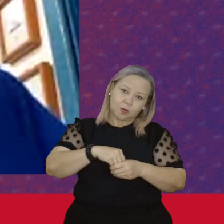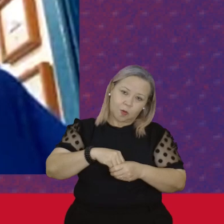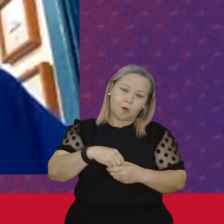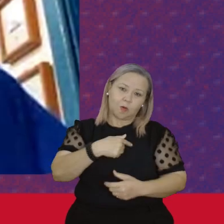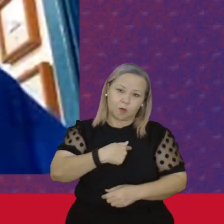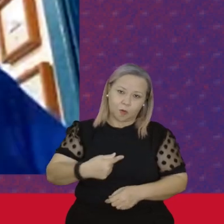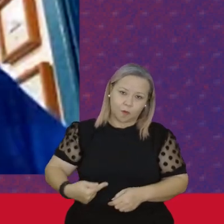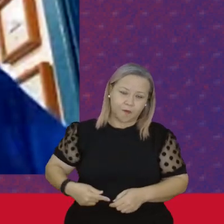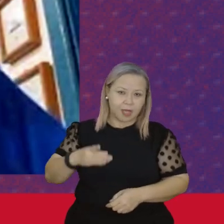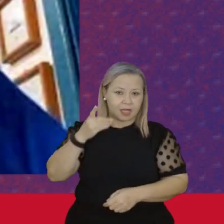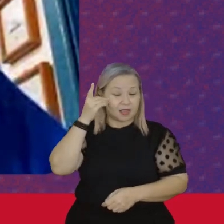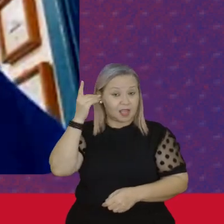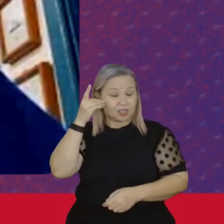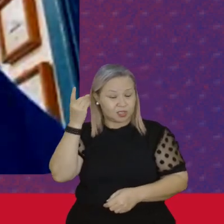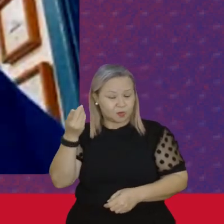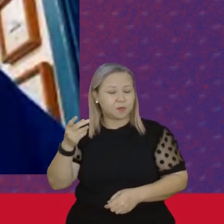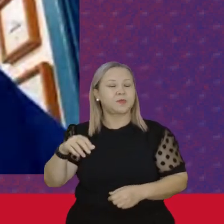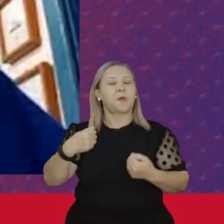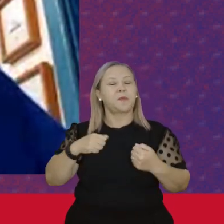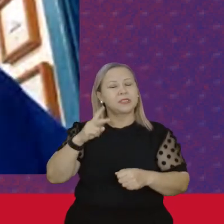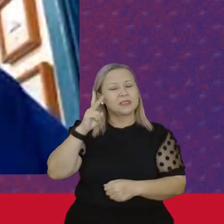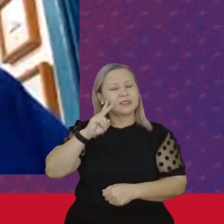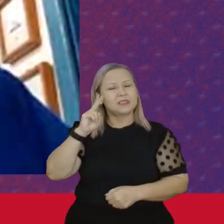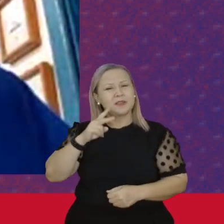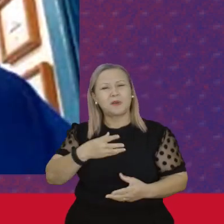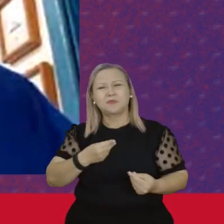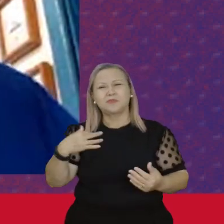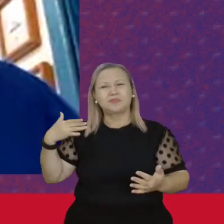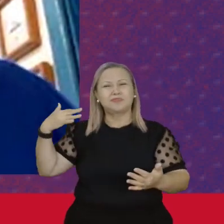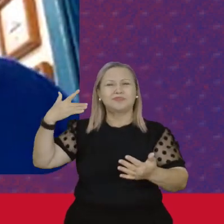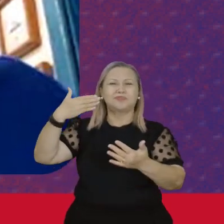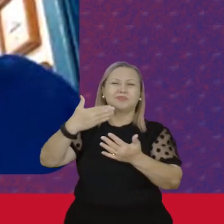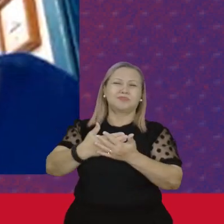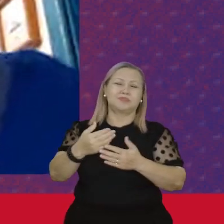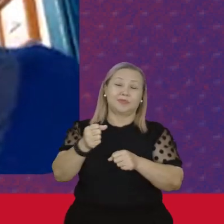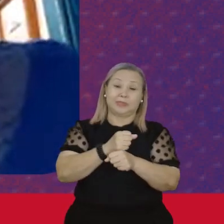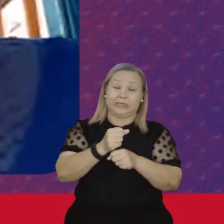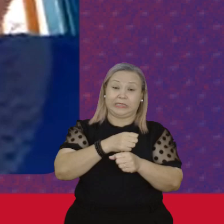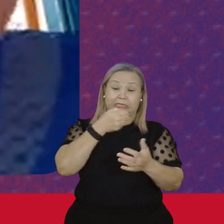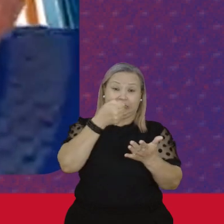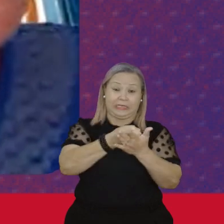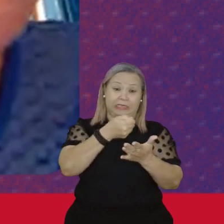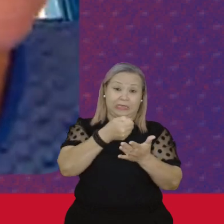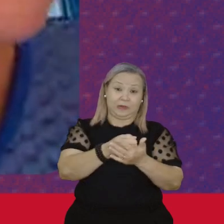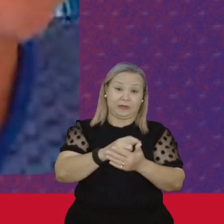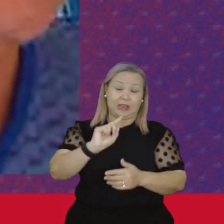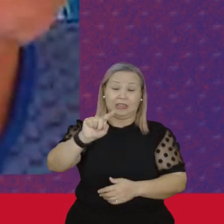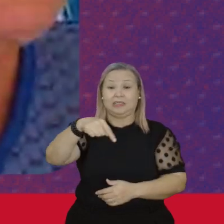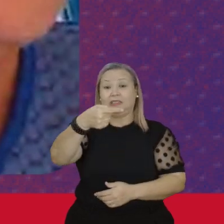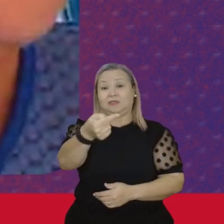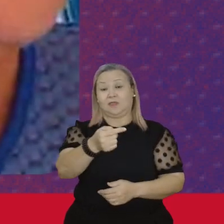lembrar quantos anos nós tivemos essa luta, né? E